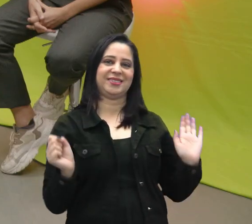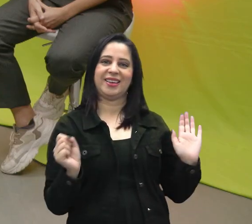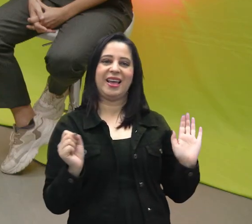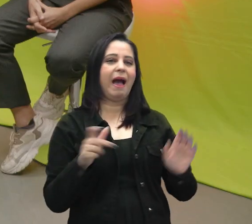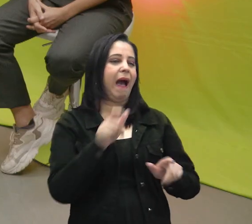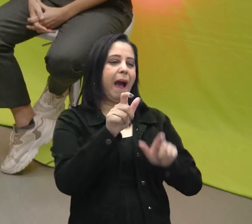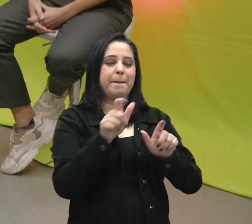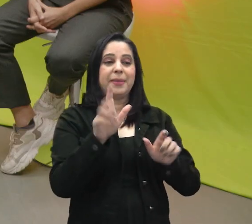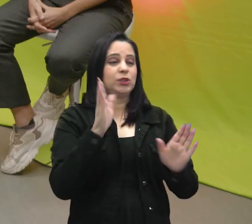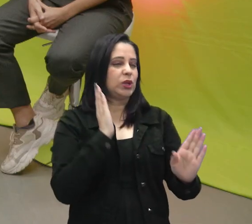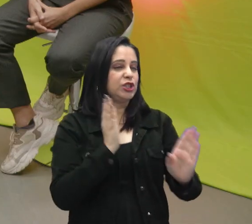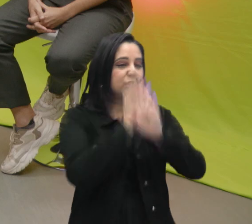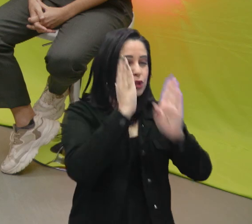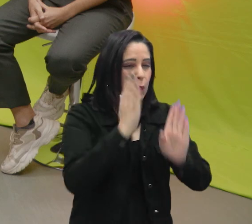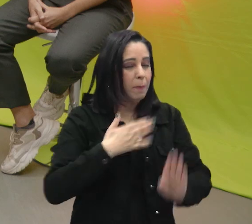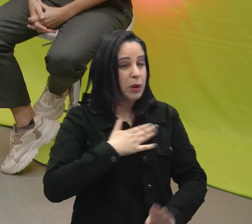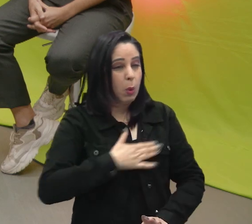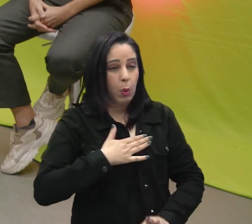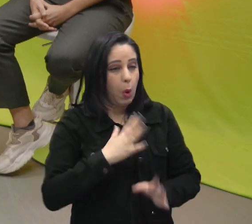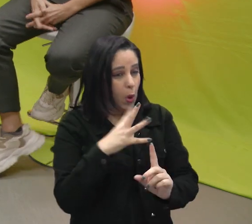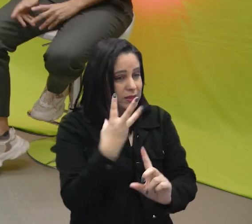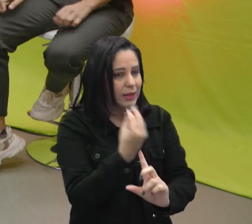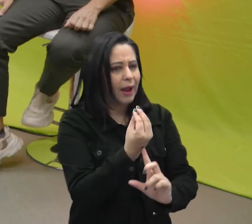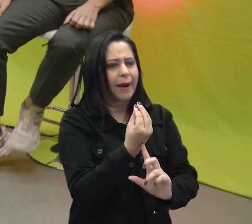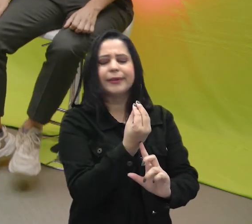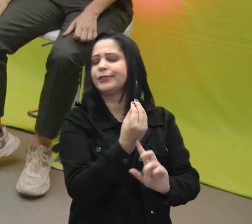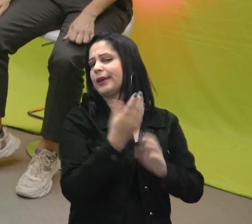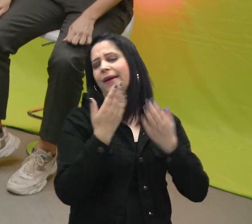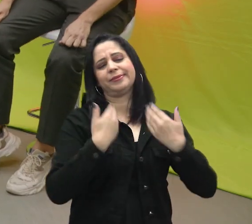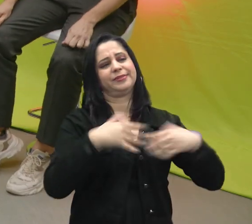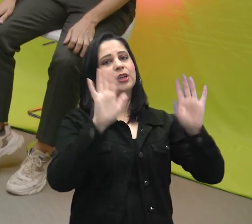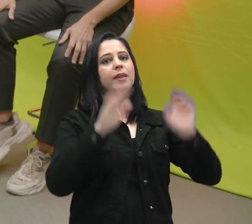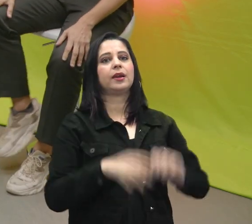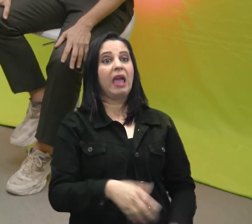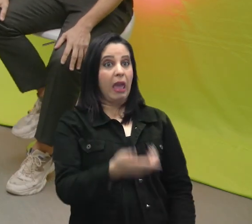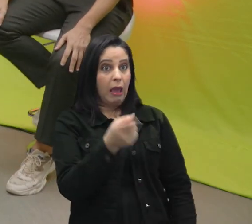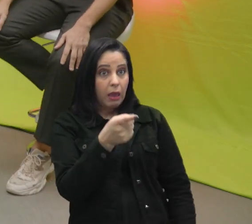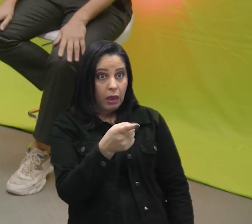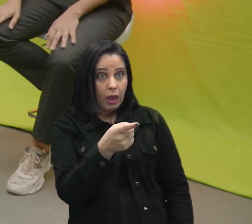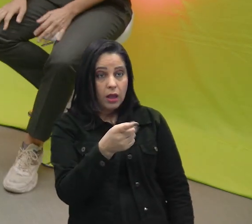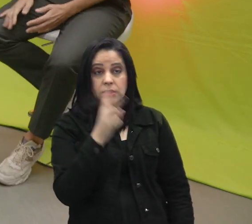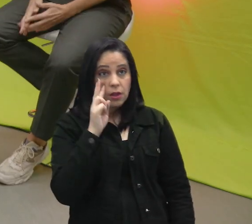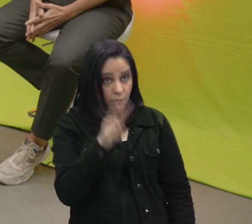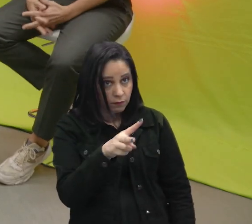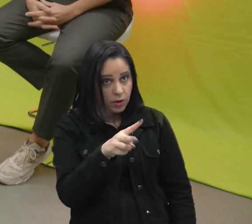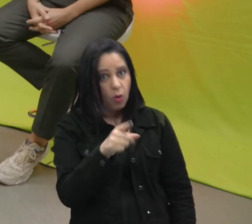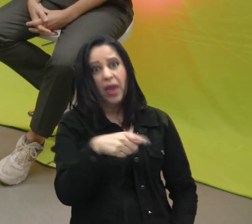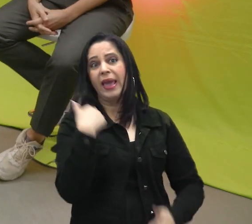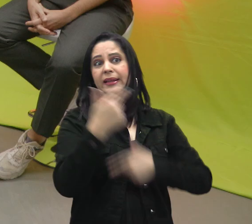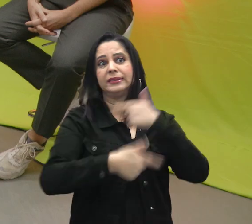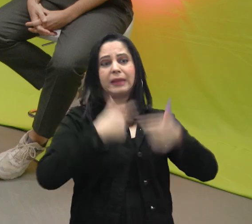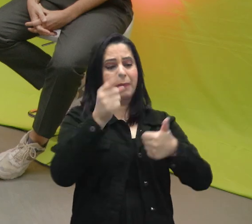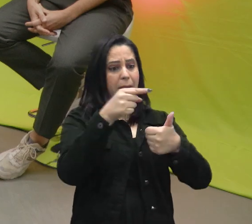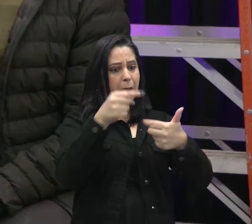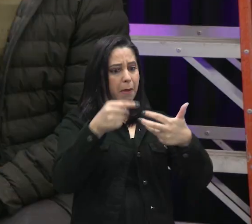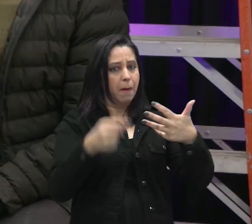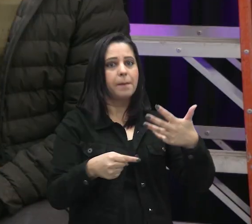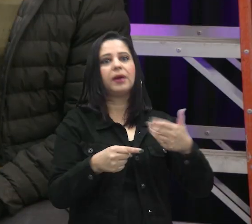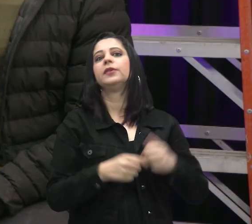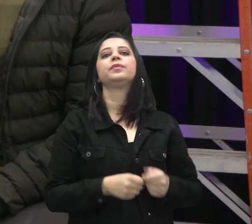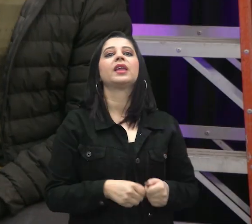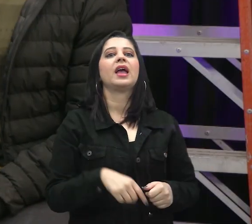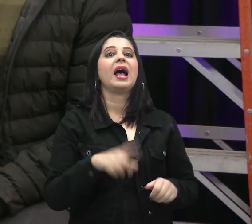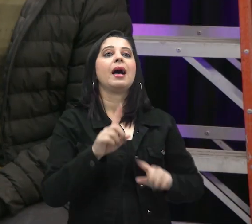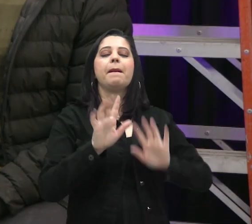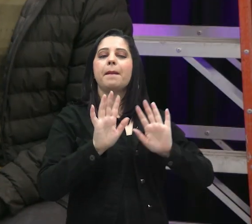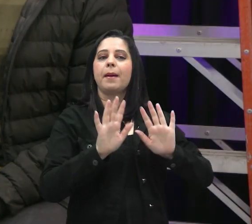não adianta, você não consegue fugir. Não tem você que fazer, fica. não tem que E fazer. o cara faz de tudo. Não, de tudo e muito. A gente vai comentar sobre o filme do